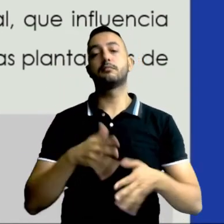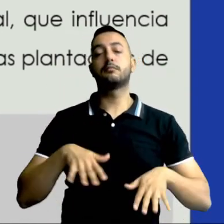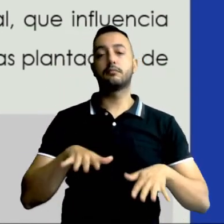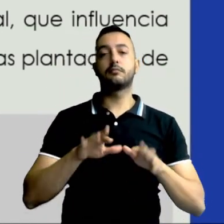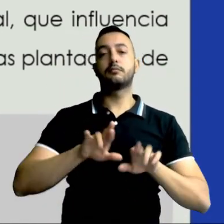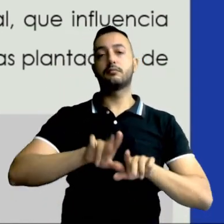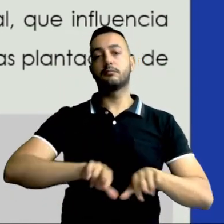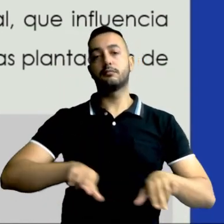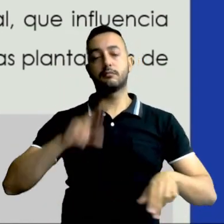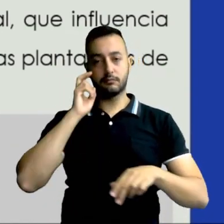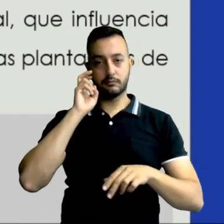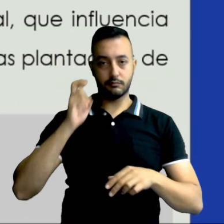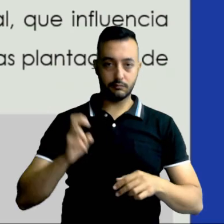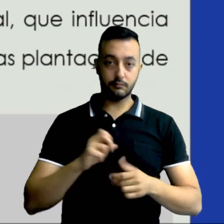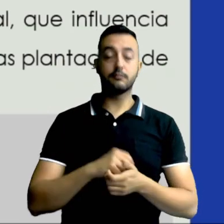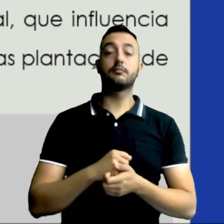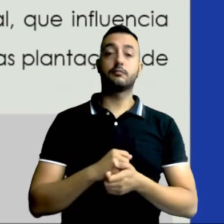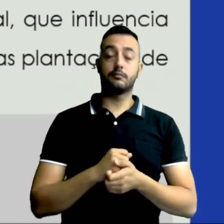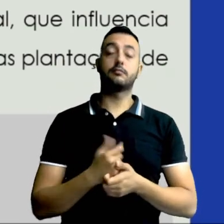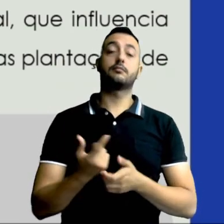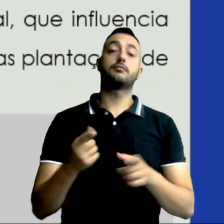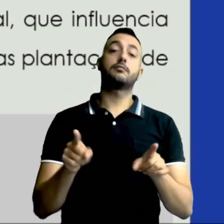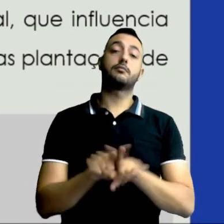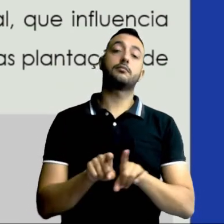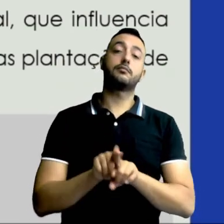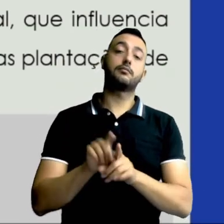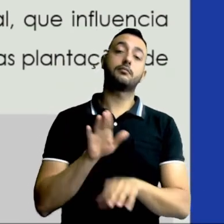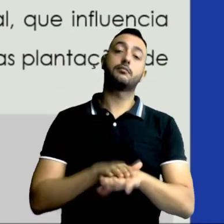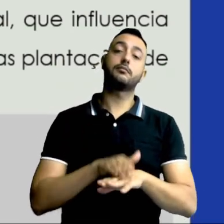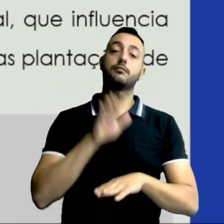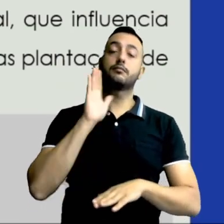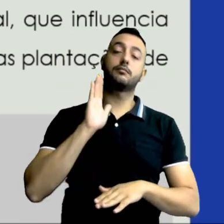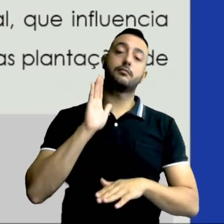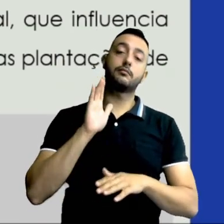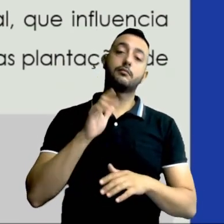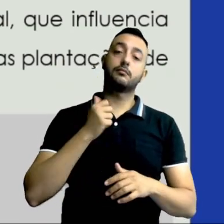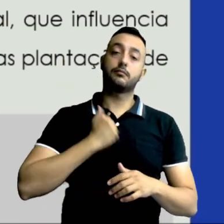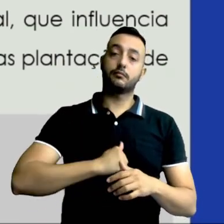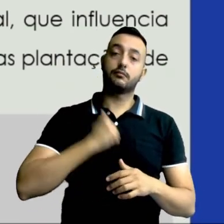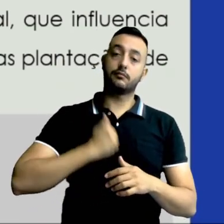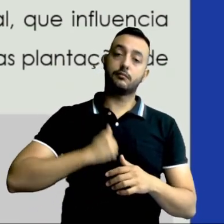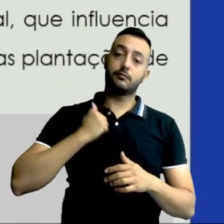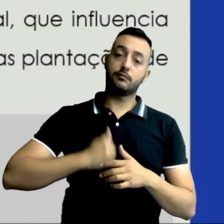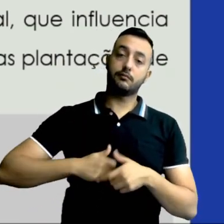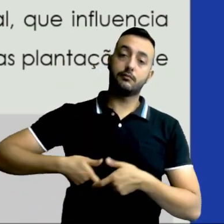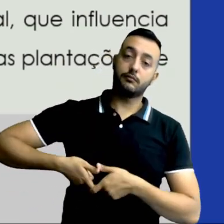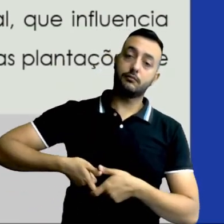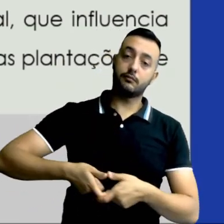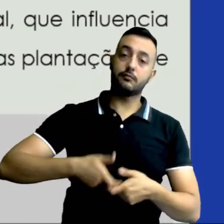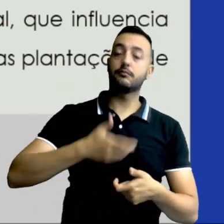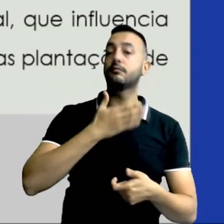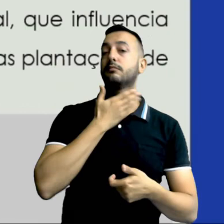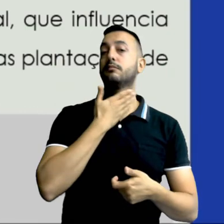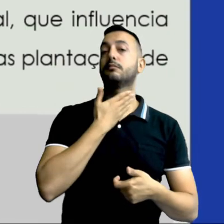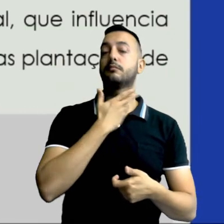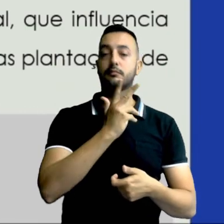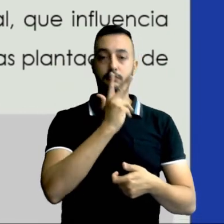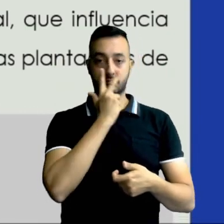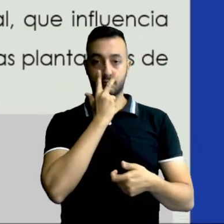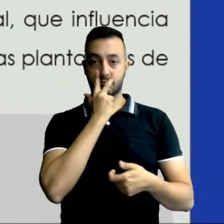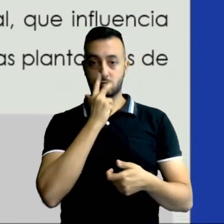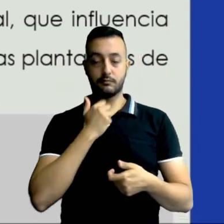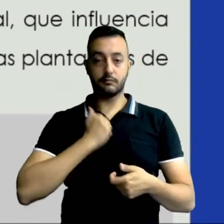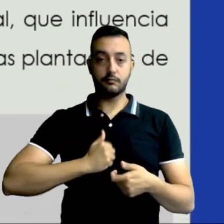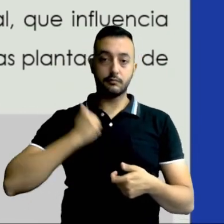policultura Tá certo grande parte porém grande parte do esgoto doméstico das cidades de fungos e Vitória de Santo